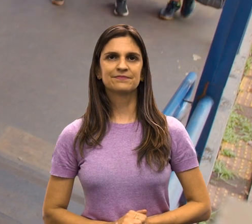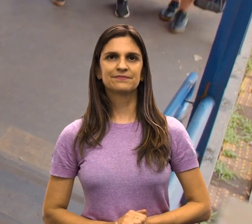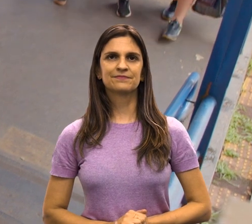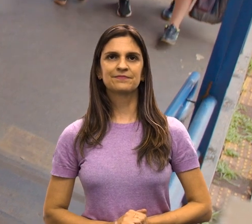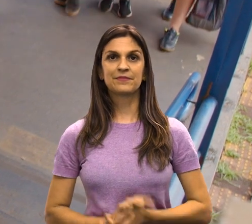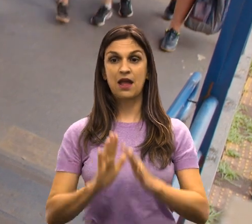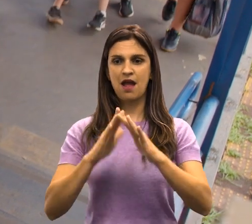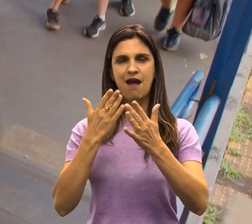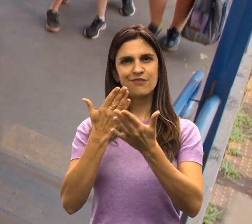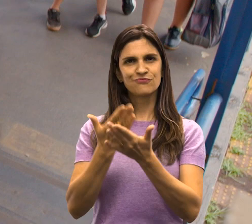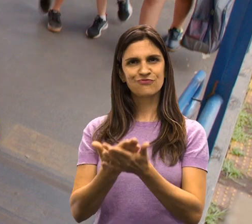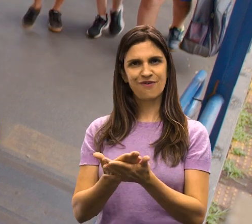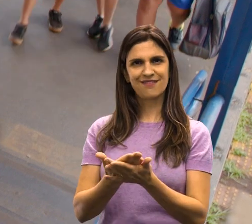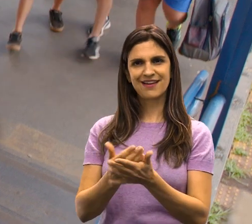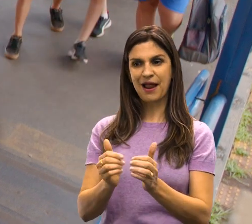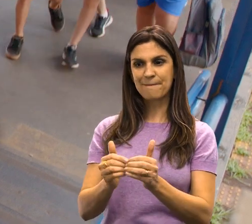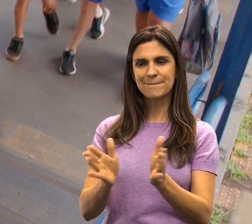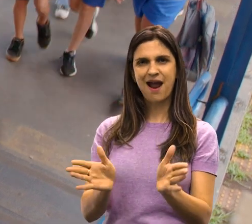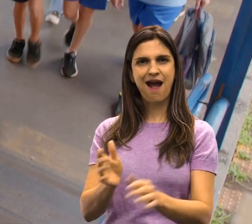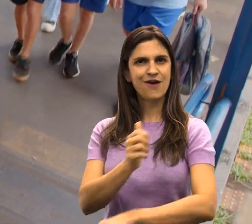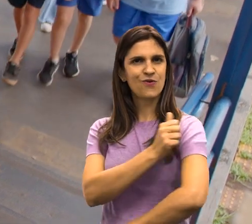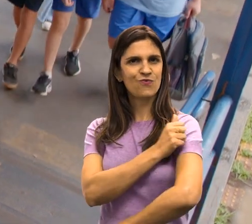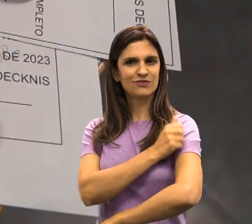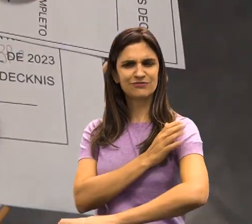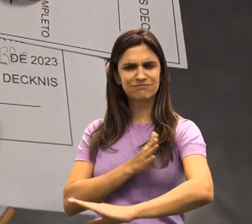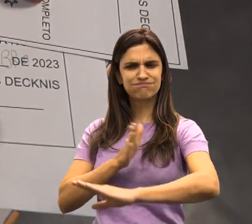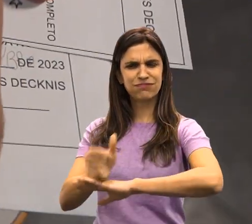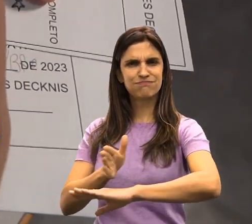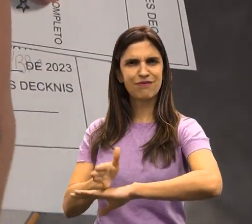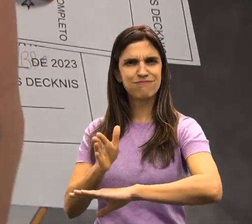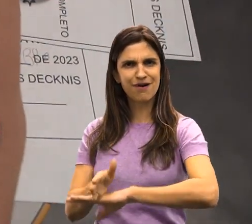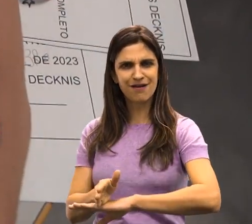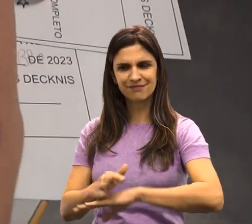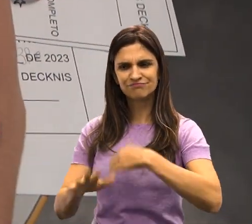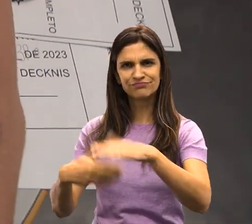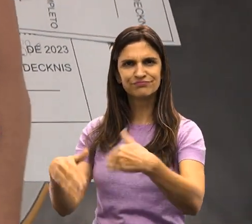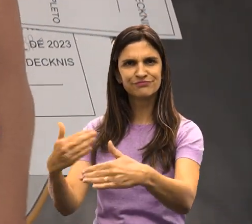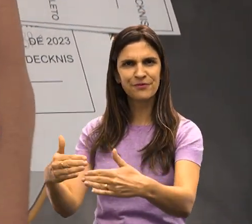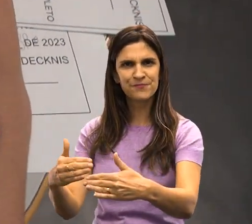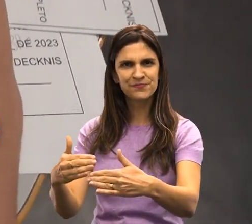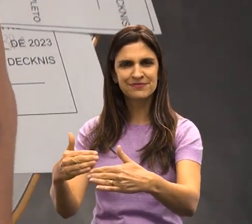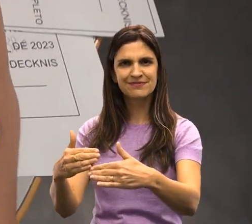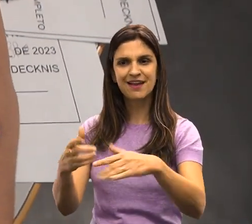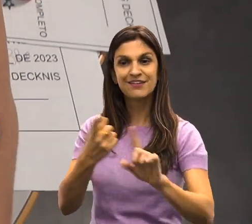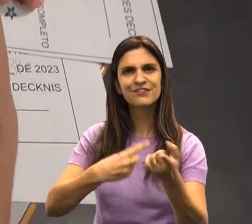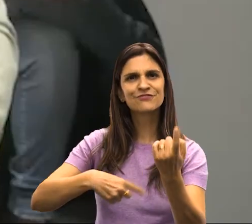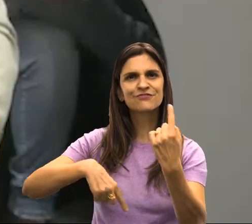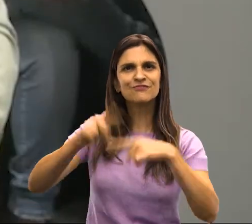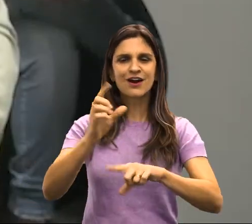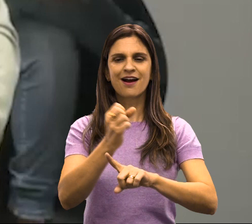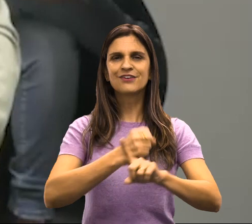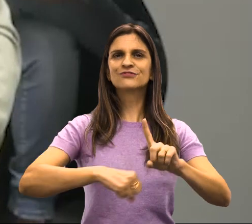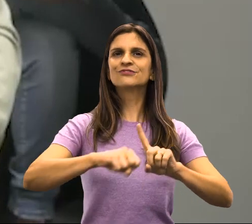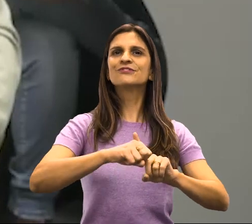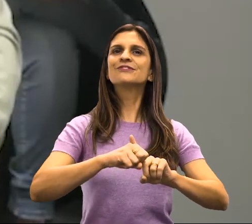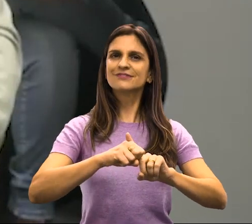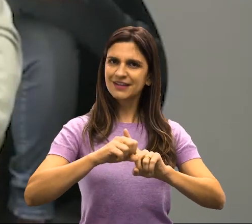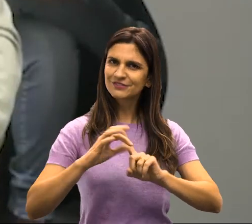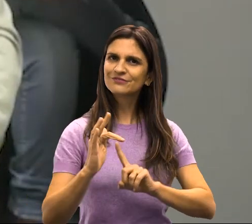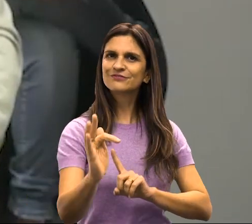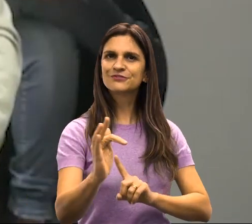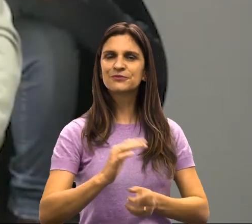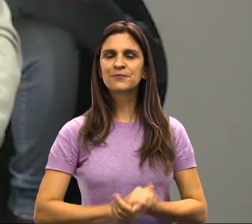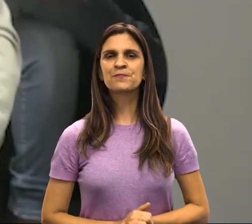A porta de entrada da escola representa o caminho para a transformação da sociedade. O vereador